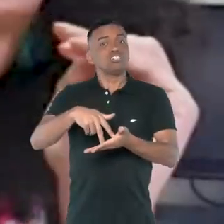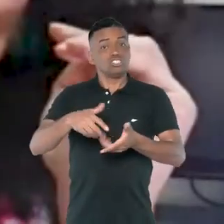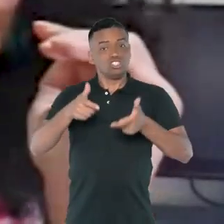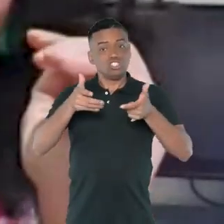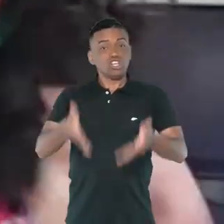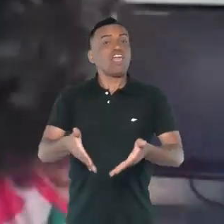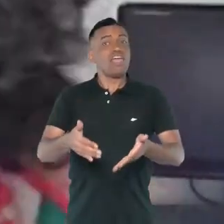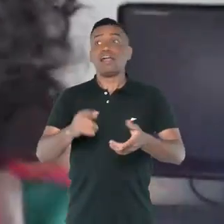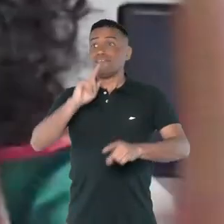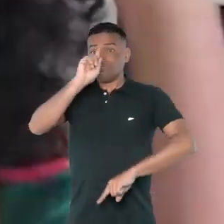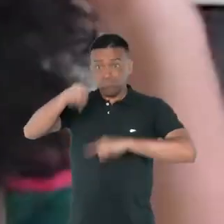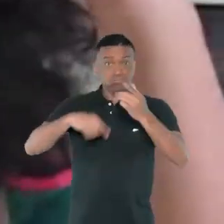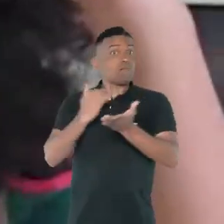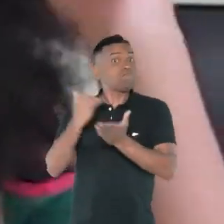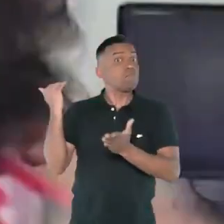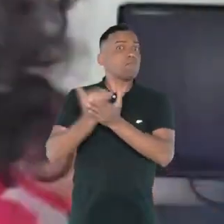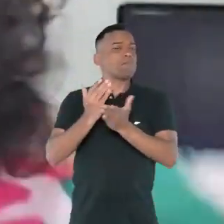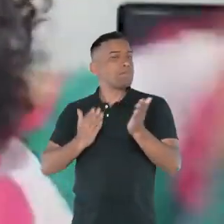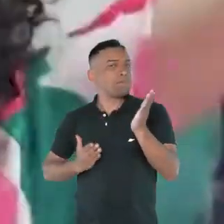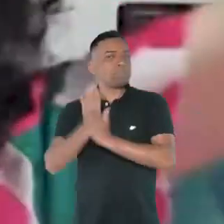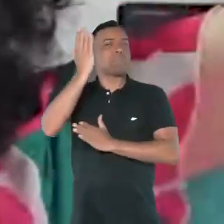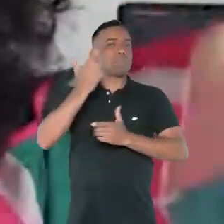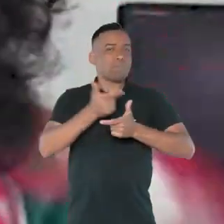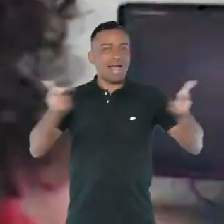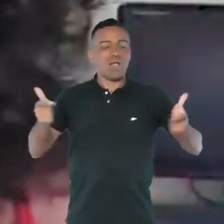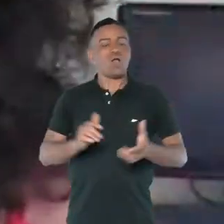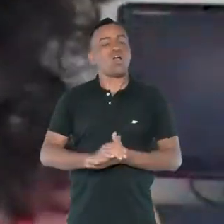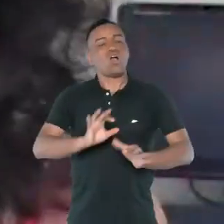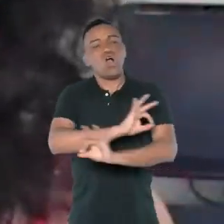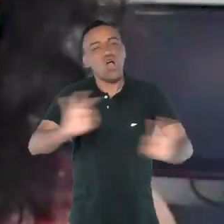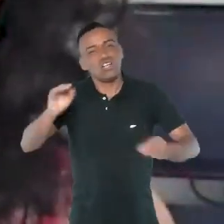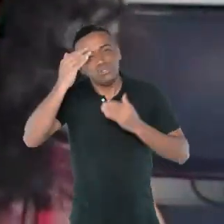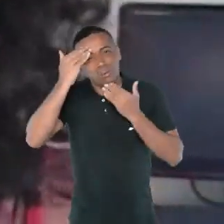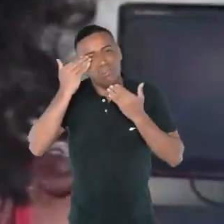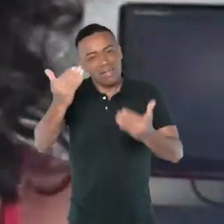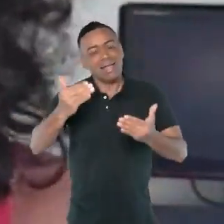o sarrafo lá para cima, na hora que a gente chega lá, a gente sonha mais alto.